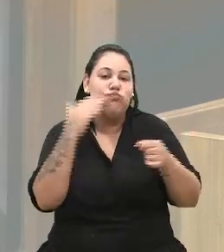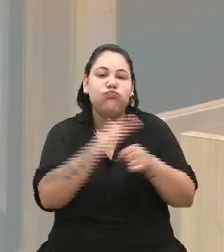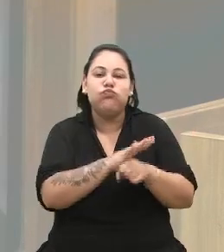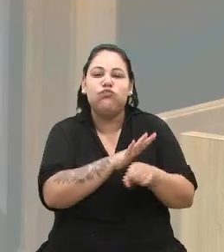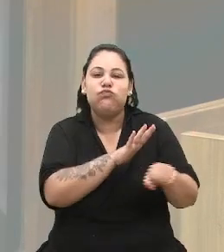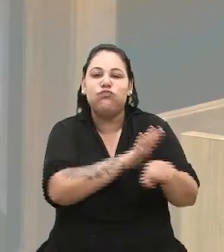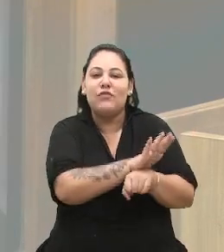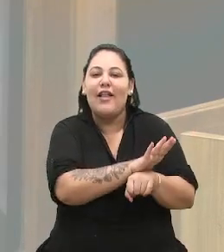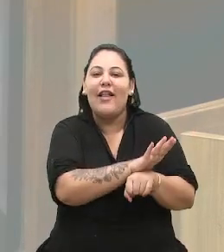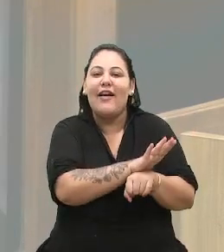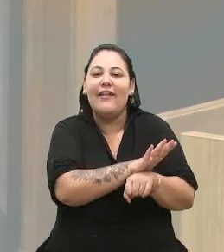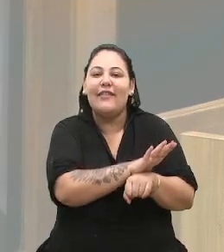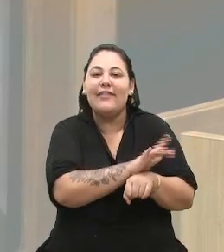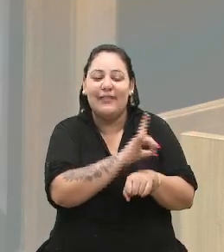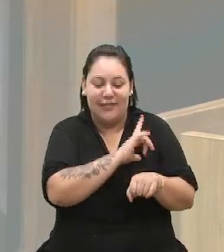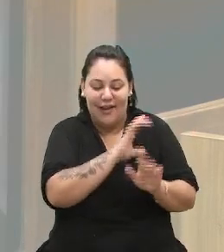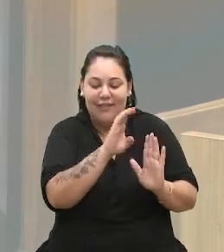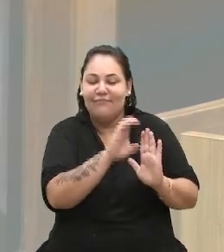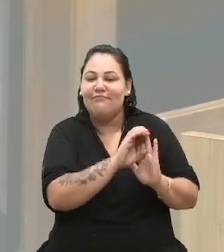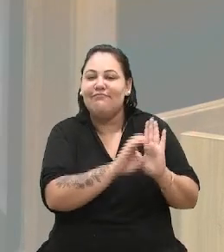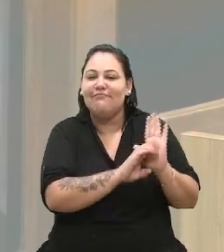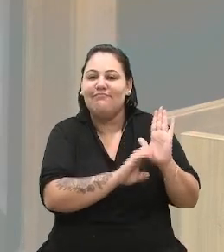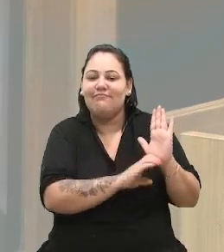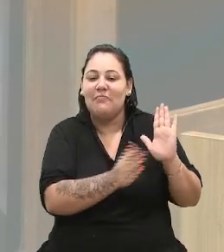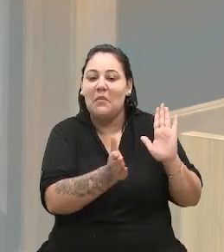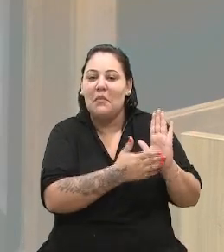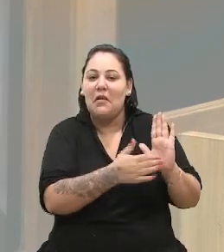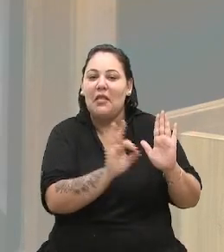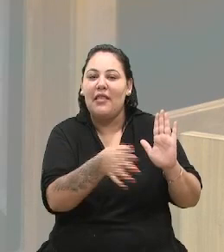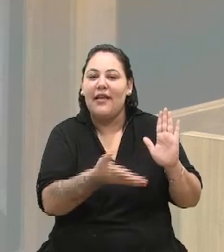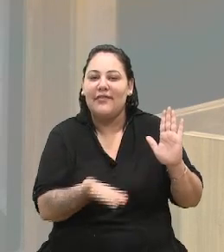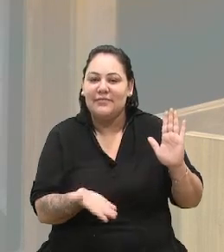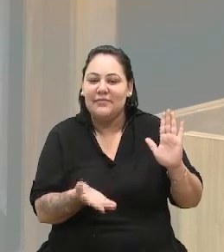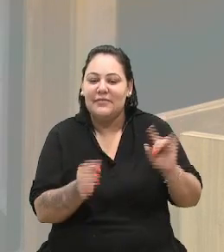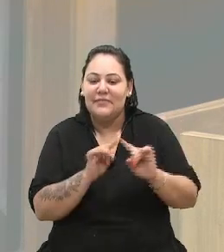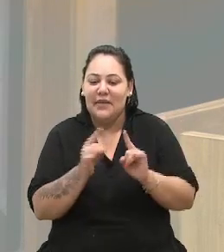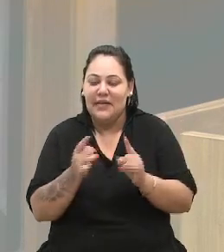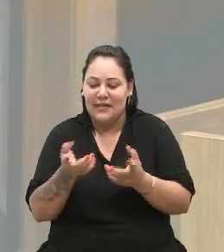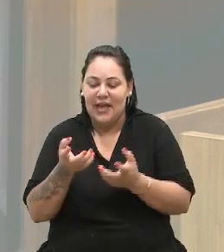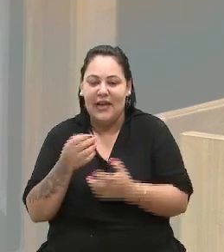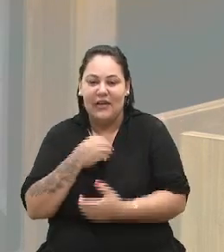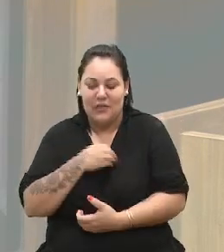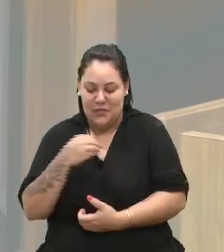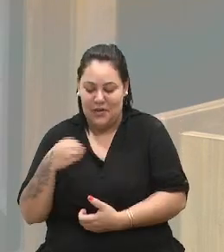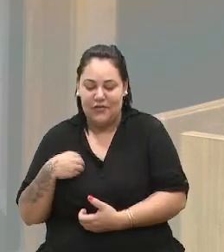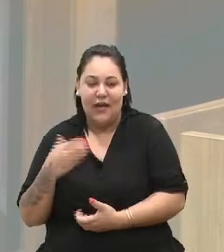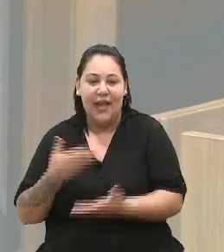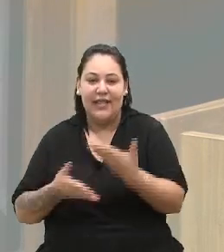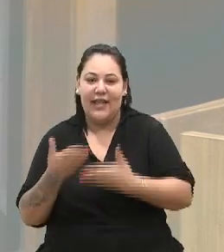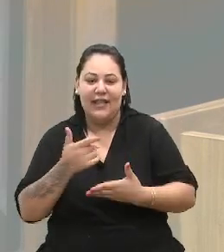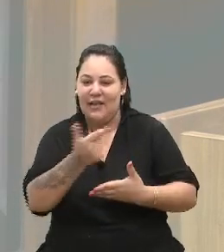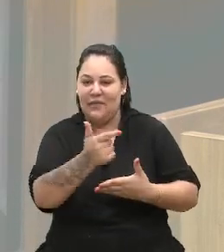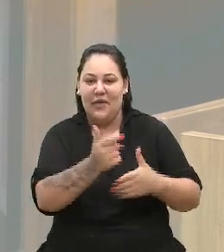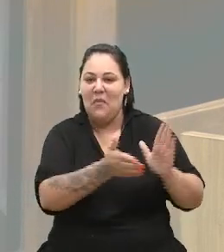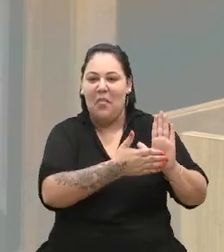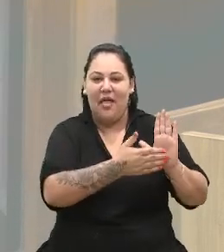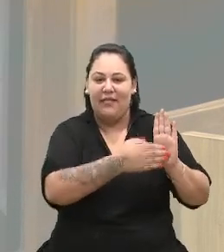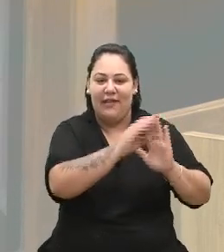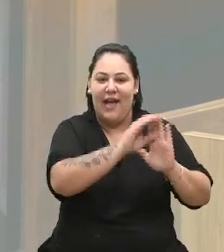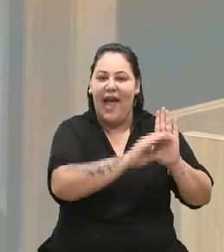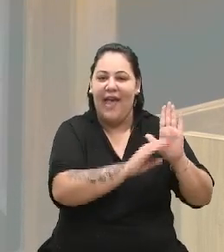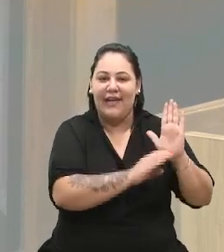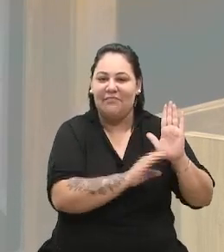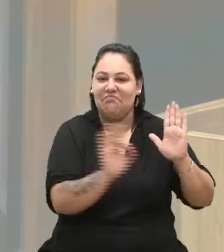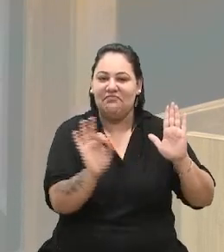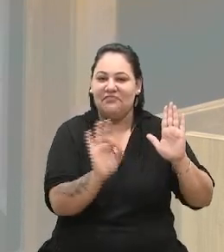carreira adequado. Mas muitas vezes querem que o médico atenda sem um plano de carreira, sem um respaldo